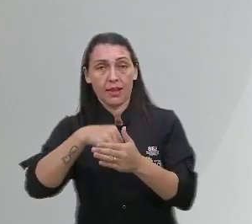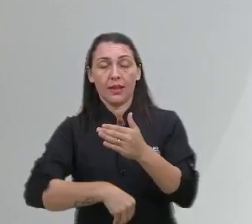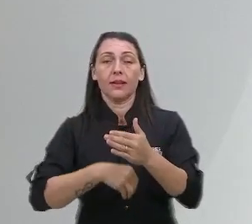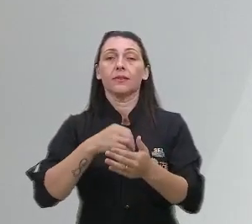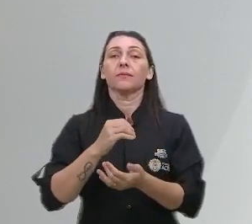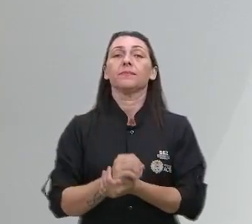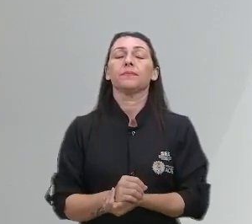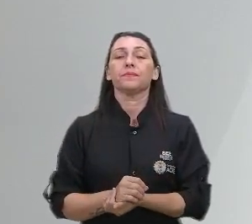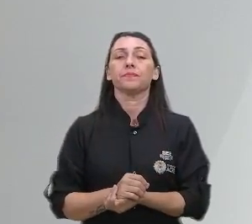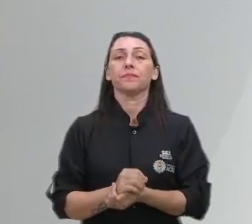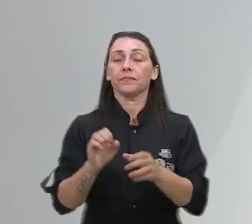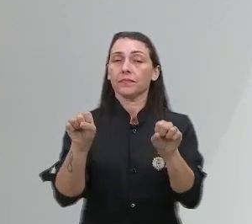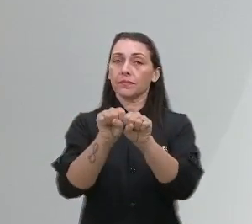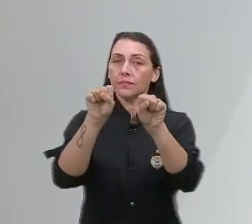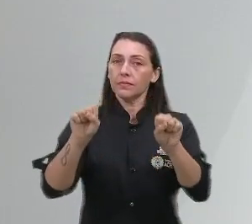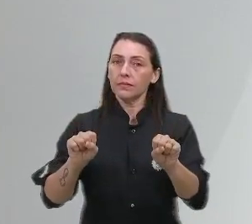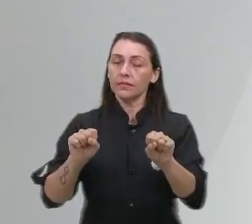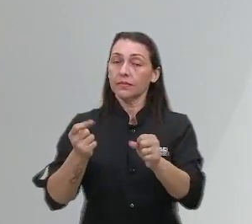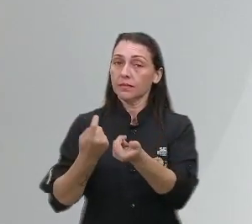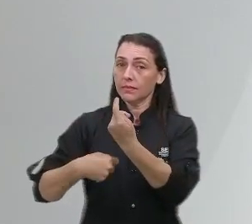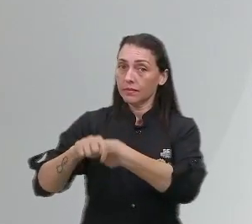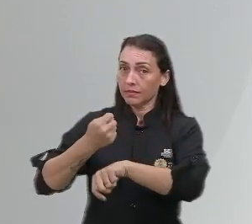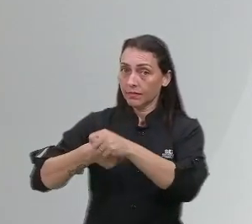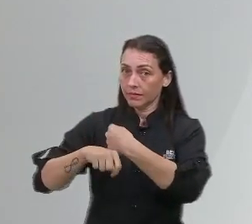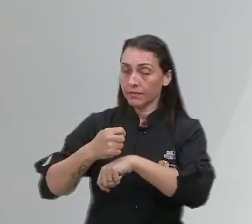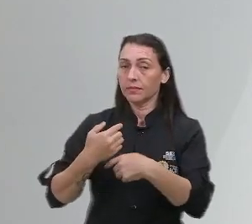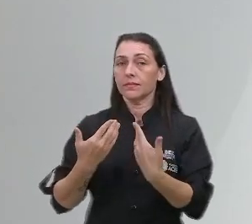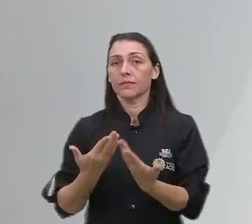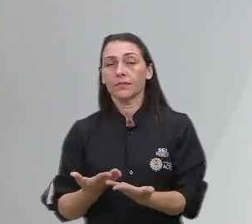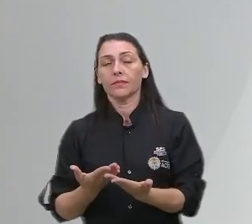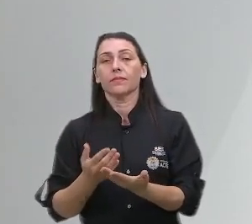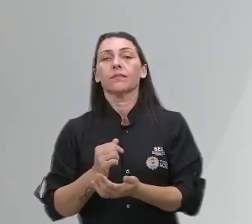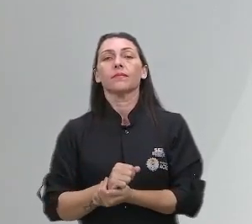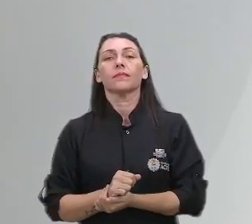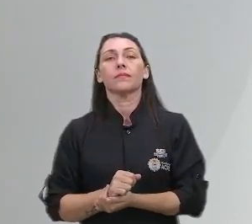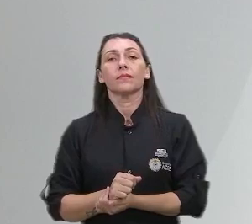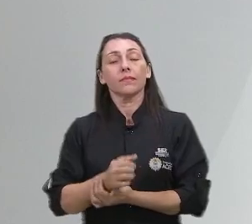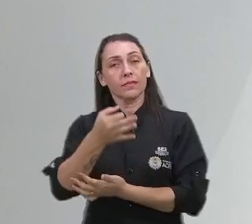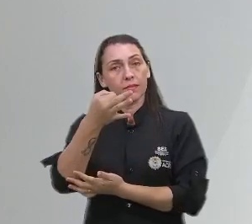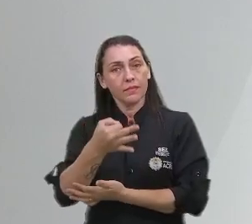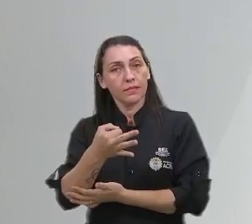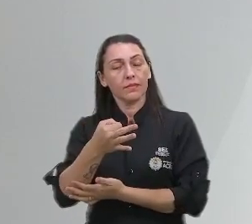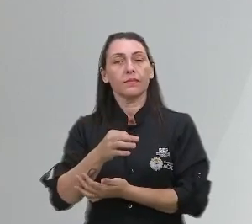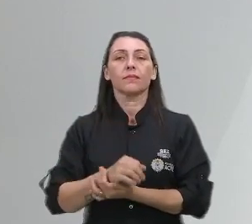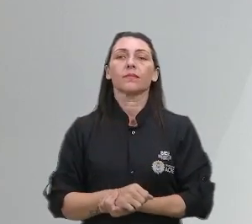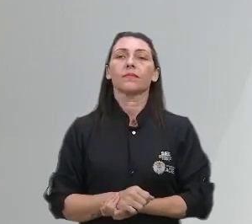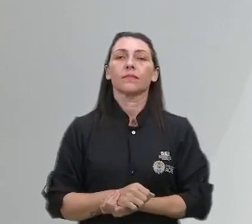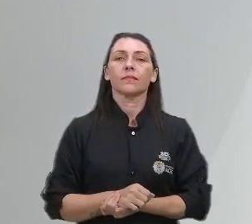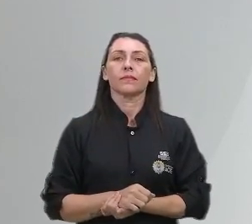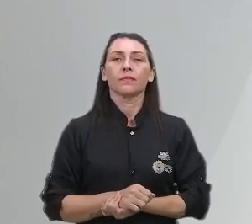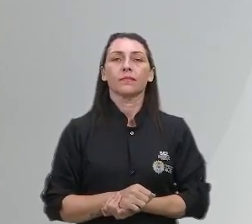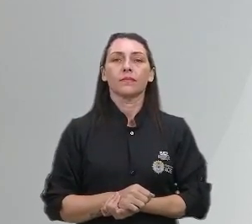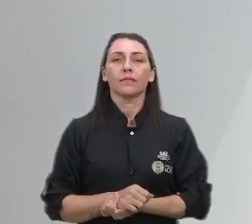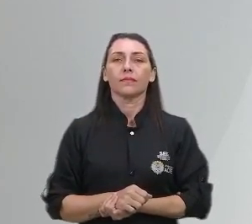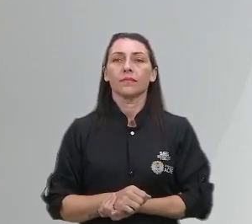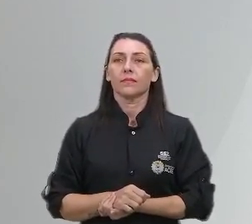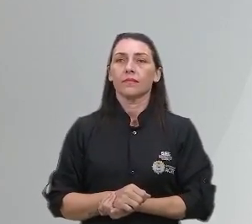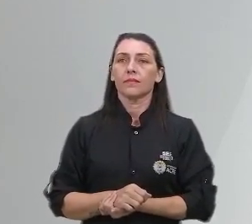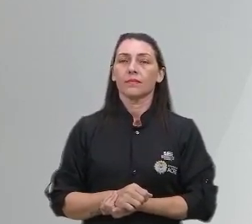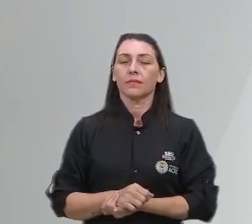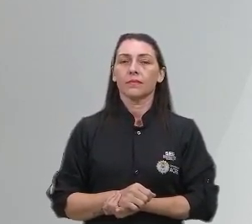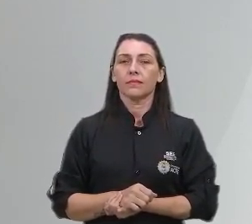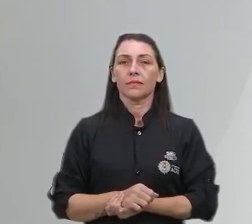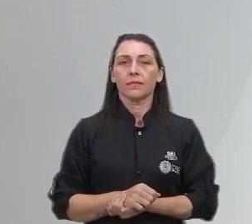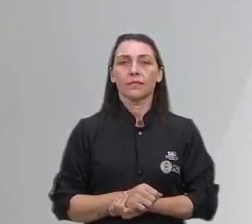desse sistema econômico. Então, essa seria a questão correta. Bom, pessoal,